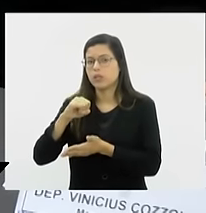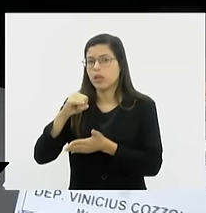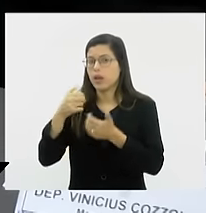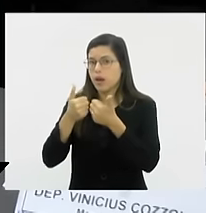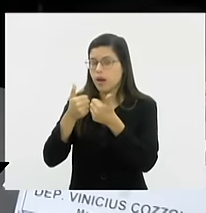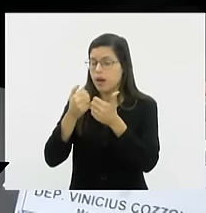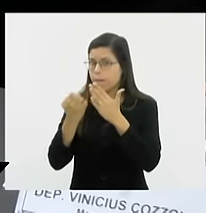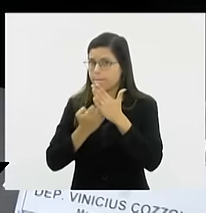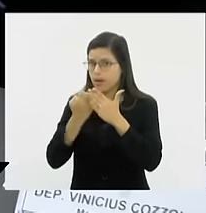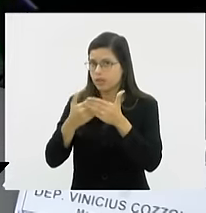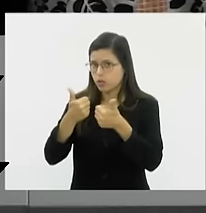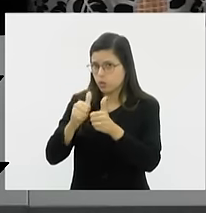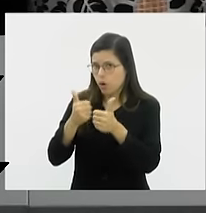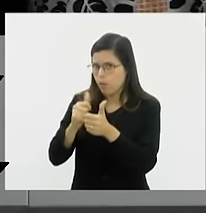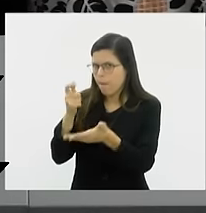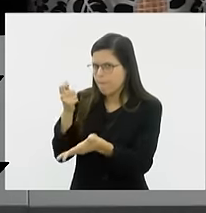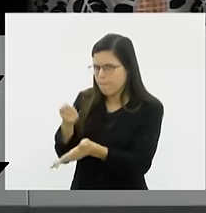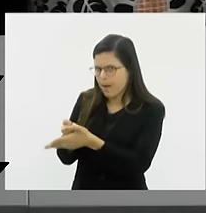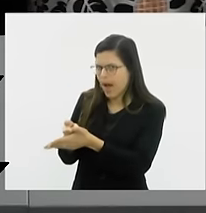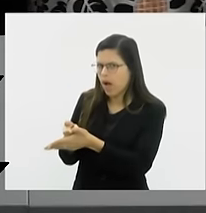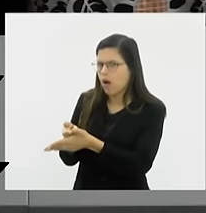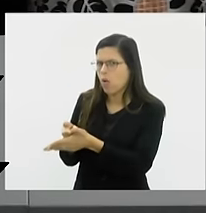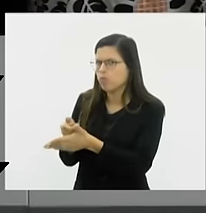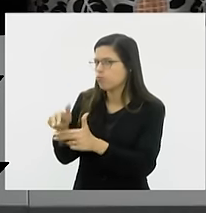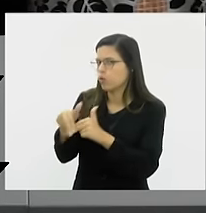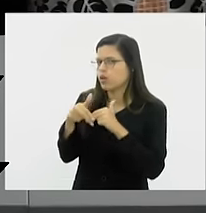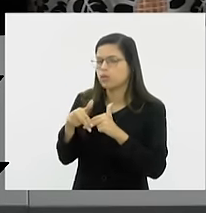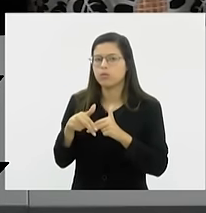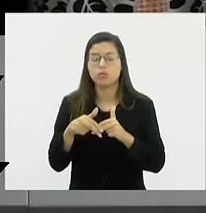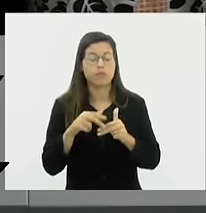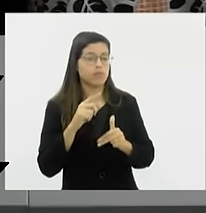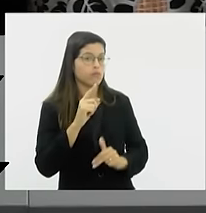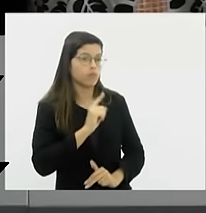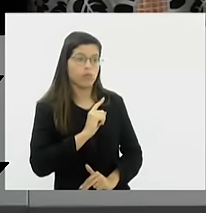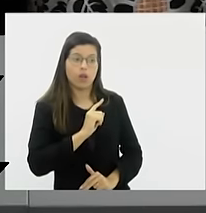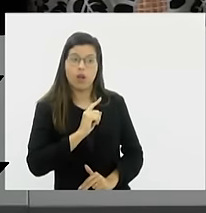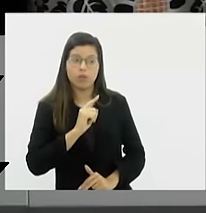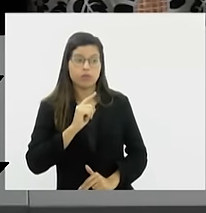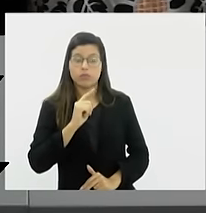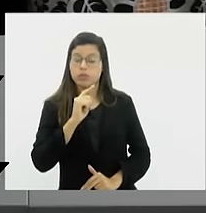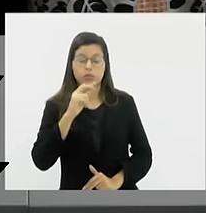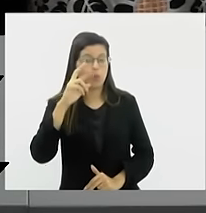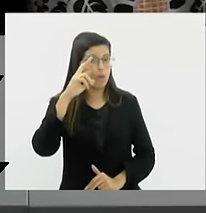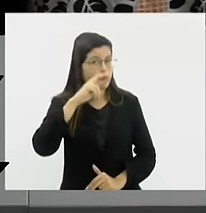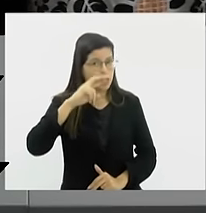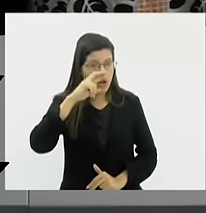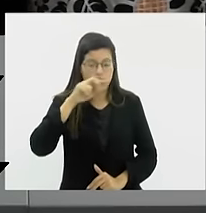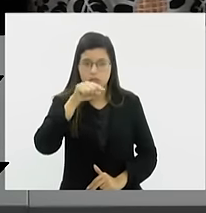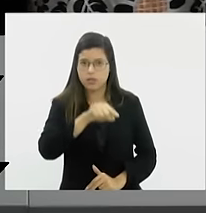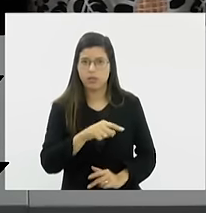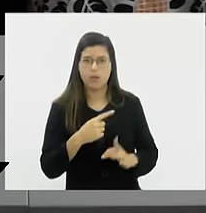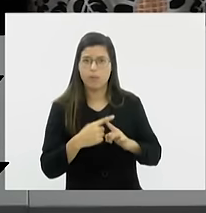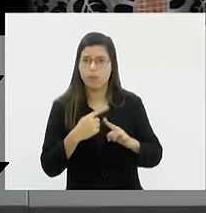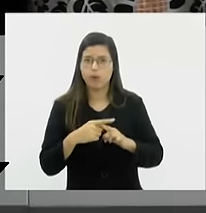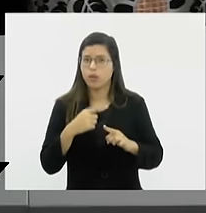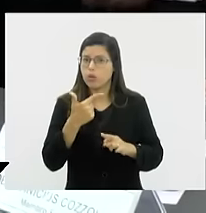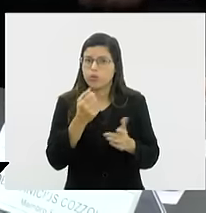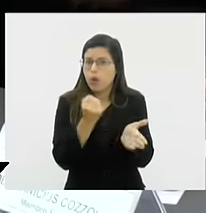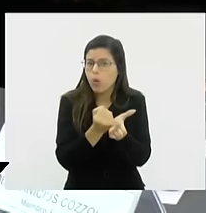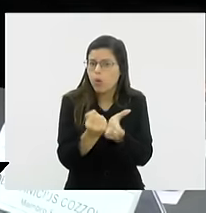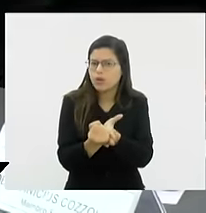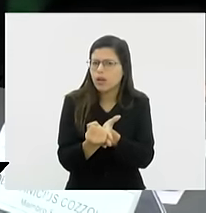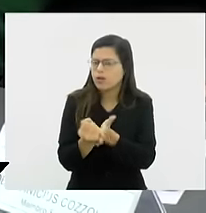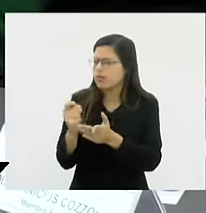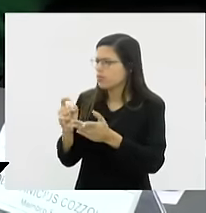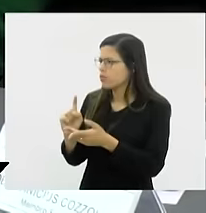ônibus pagam pelo esse ponto? Excelência, a gente não fiscaliza lá em função de não ter a cobertura do contrato. Não, mas o senhor acabou de